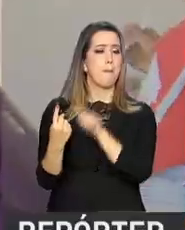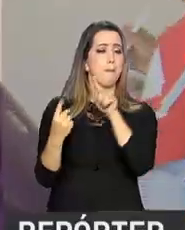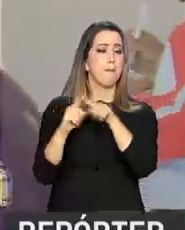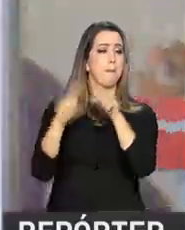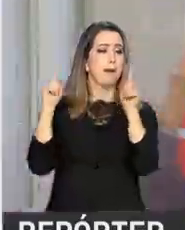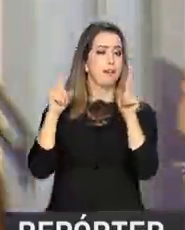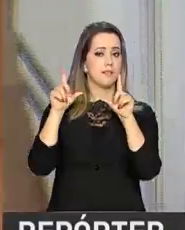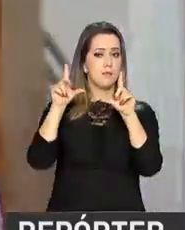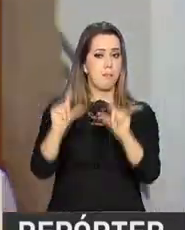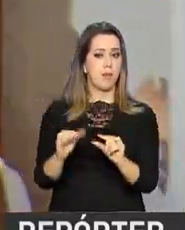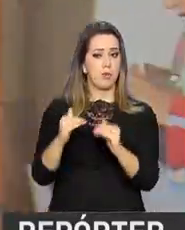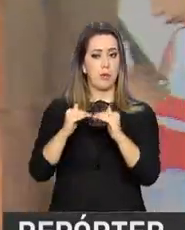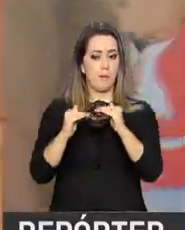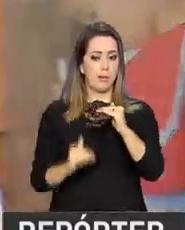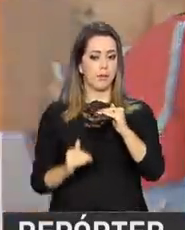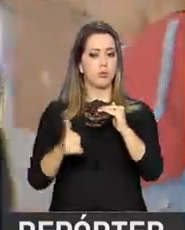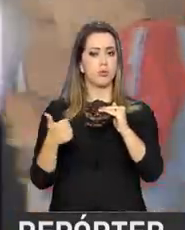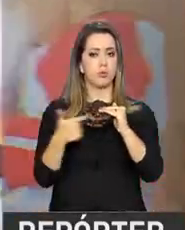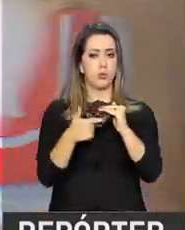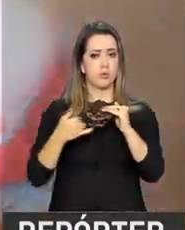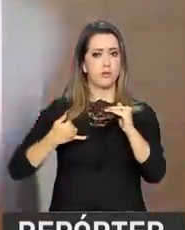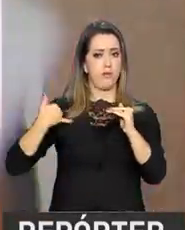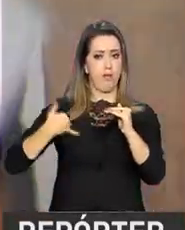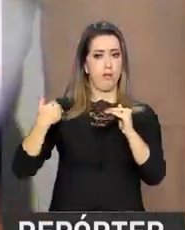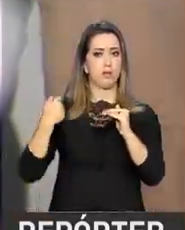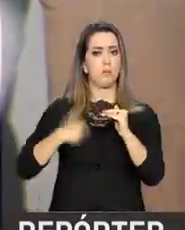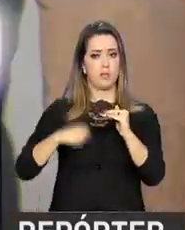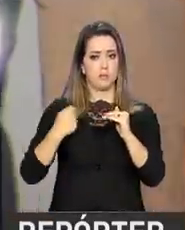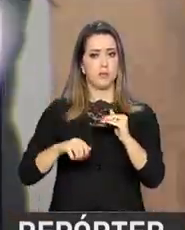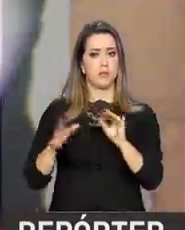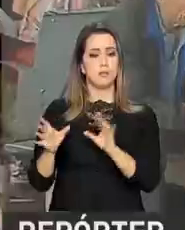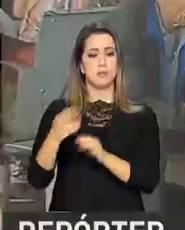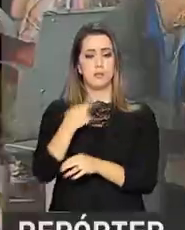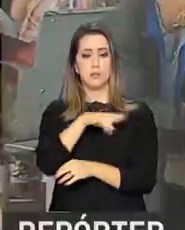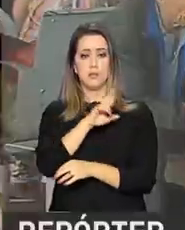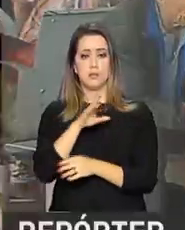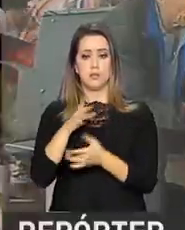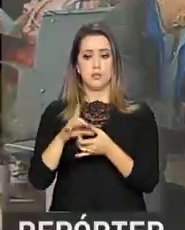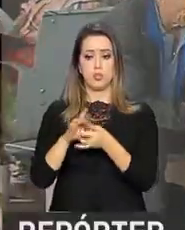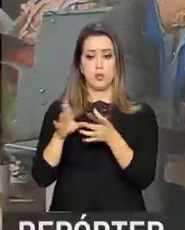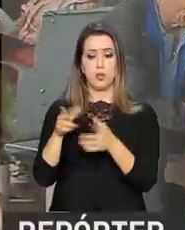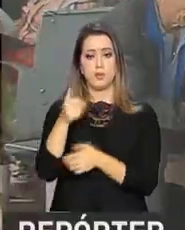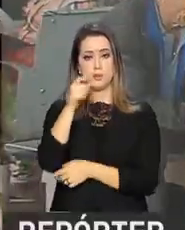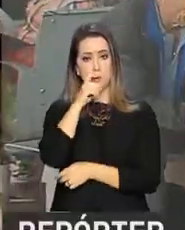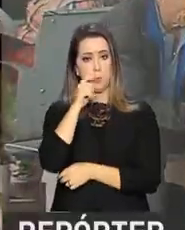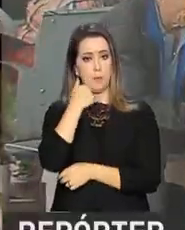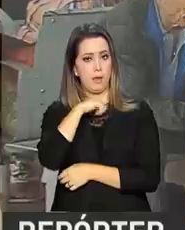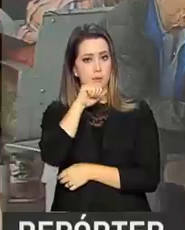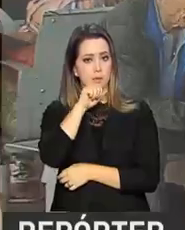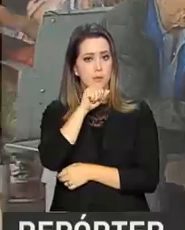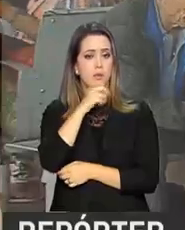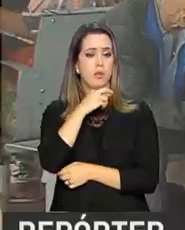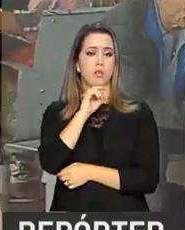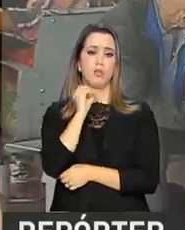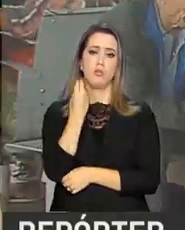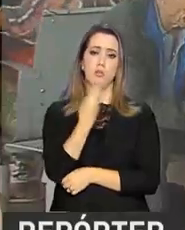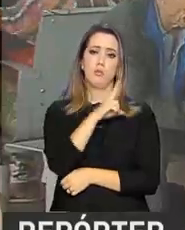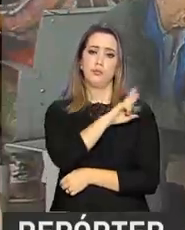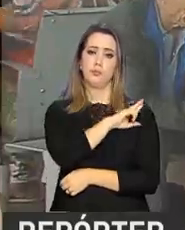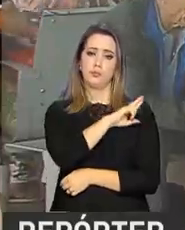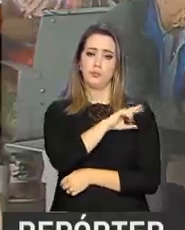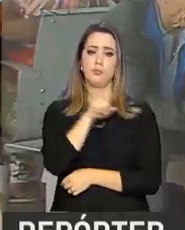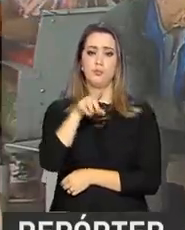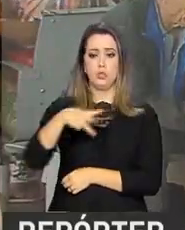as menores precisam de autorização do pais ou responsáveis é bom lembrar que cada passageiro tem direito a uma mala de